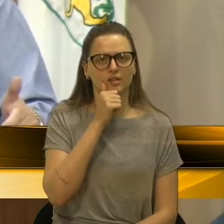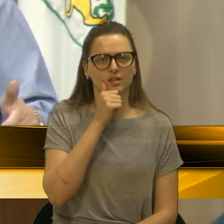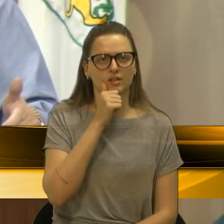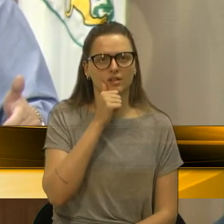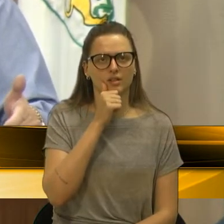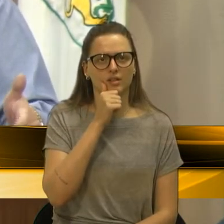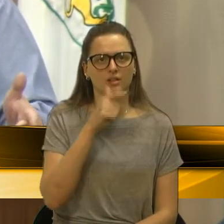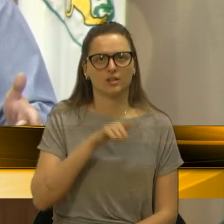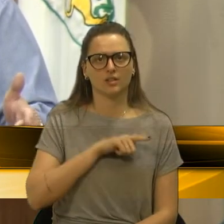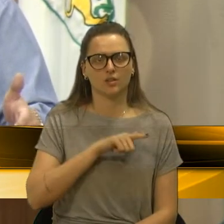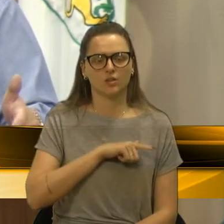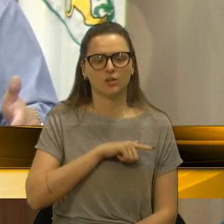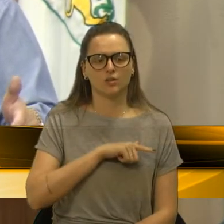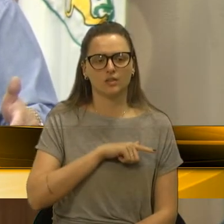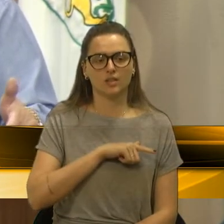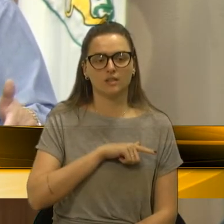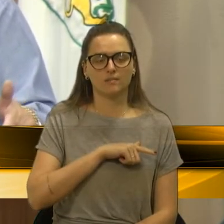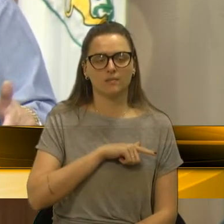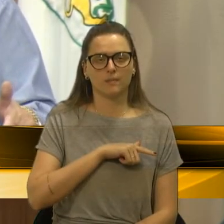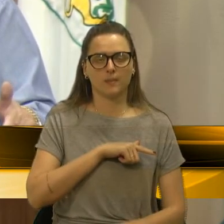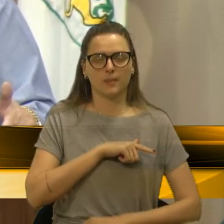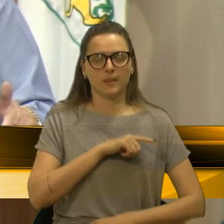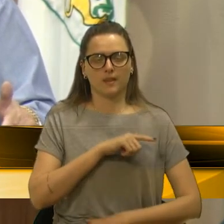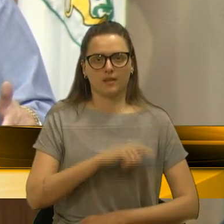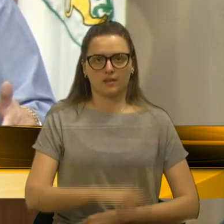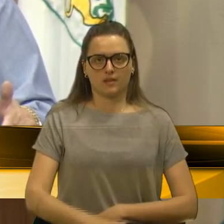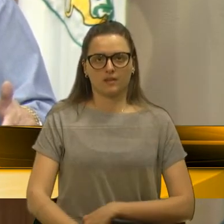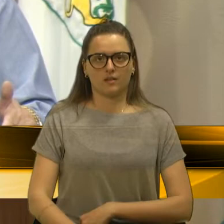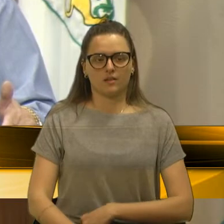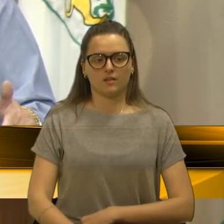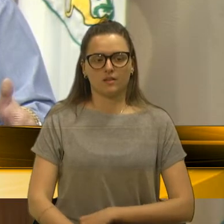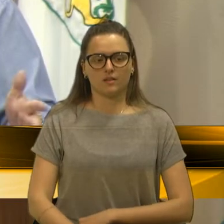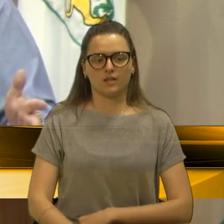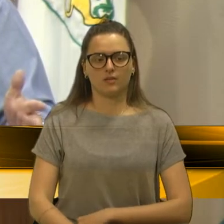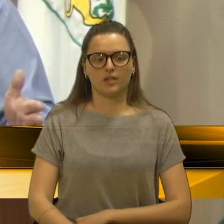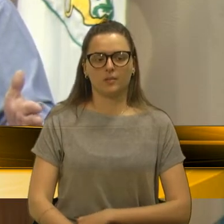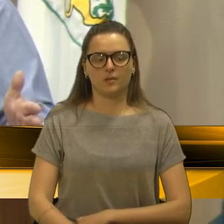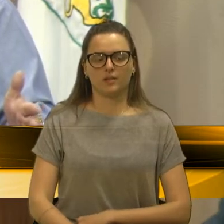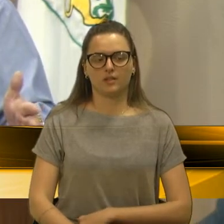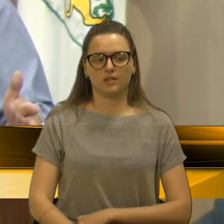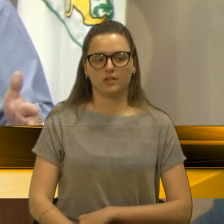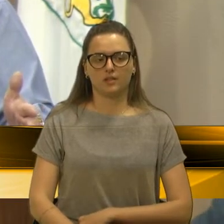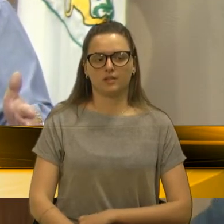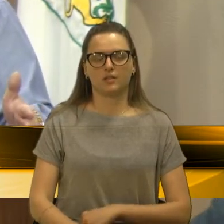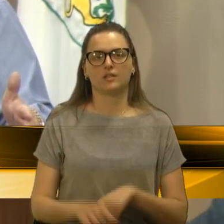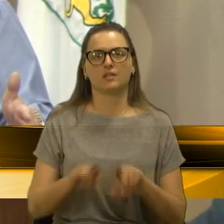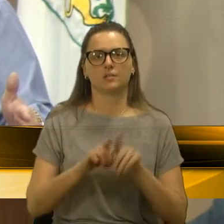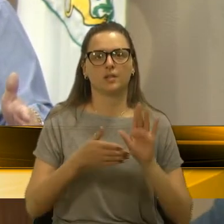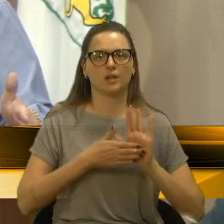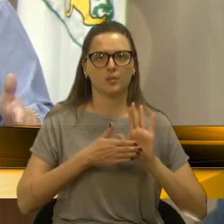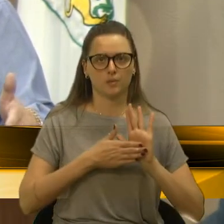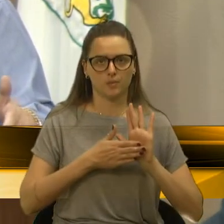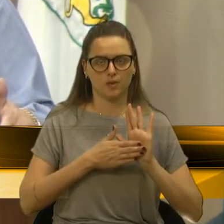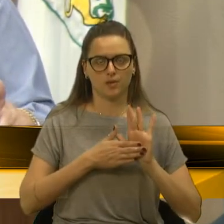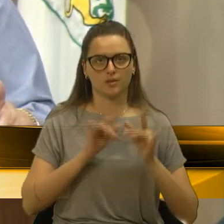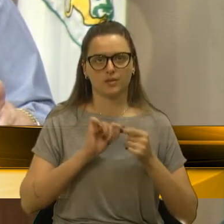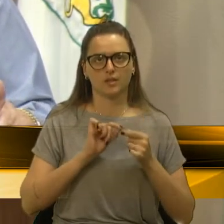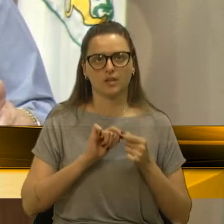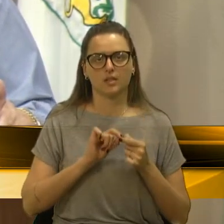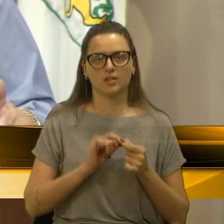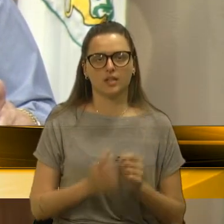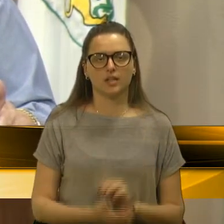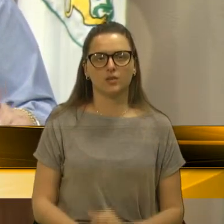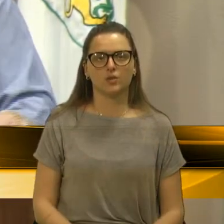haviam muito grandes internamente dentro do Conceplan, com relação à proposta encaminhada pelo Executivo.